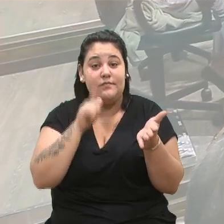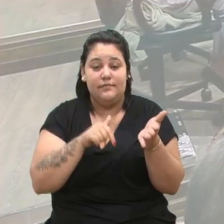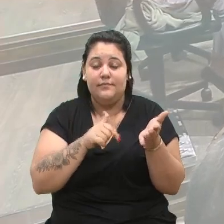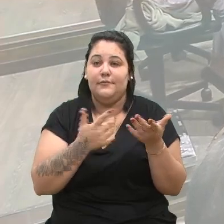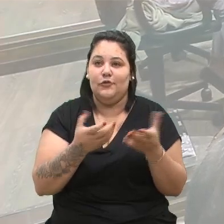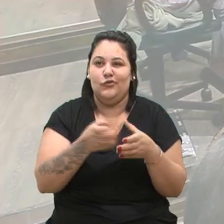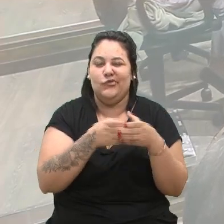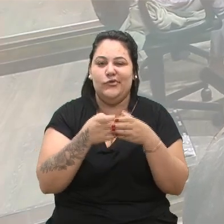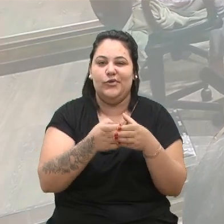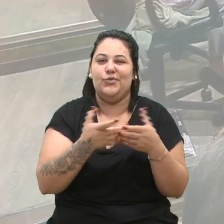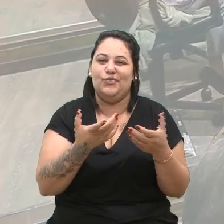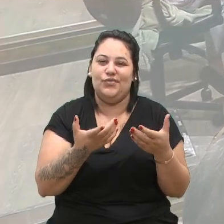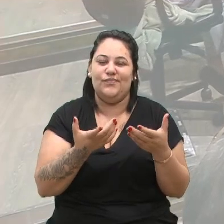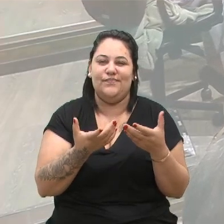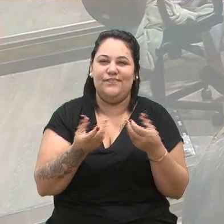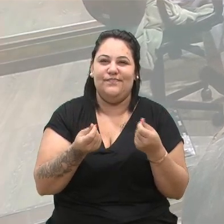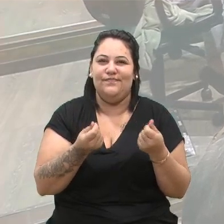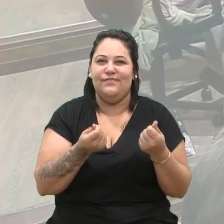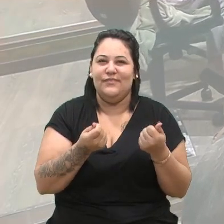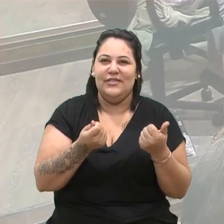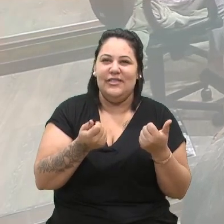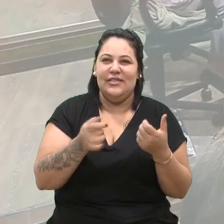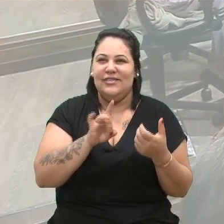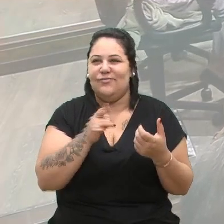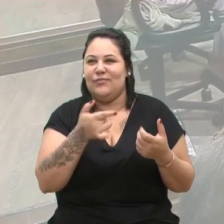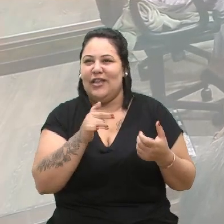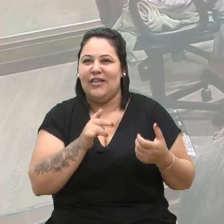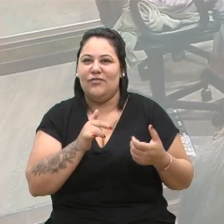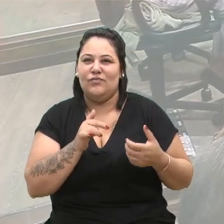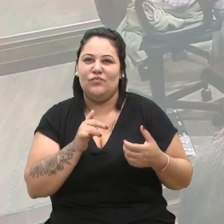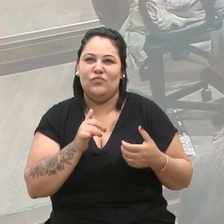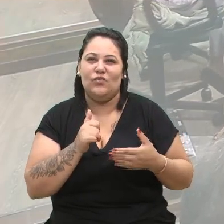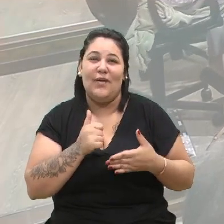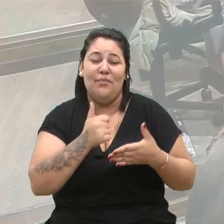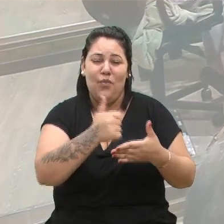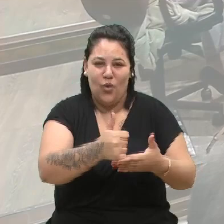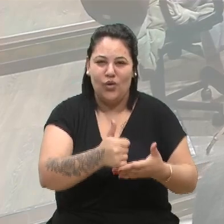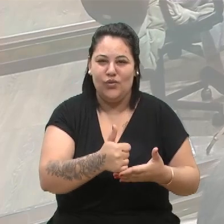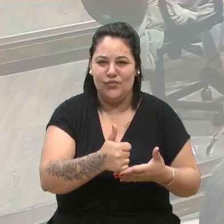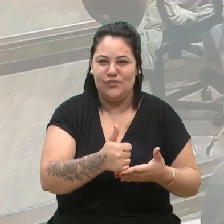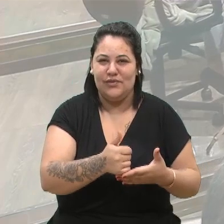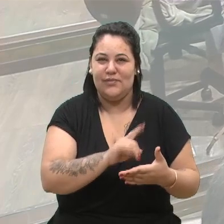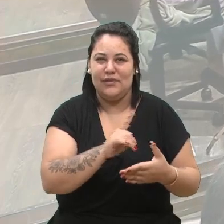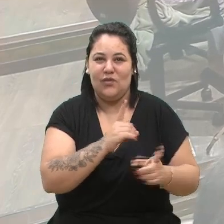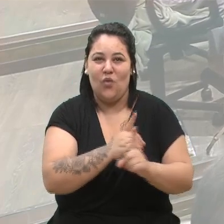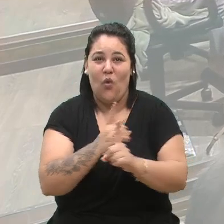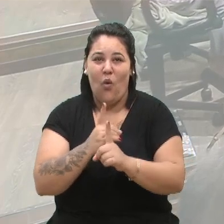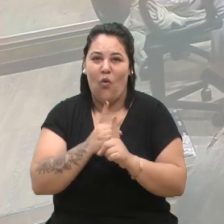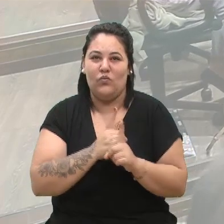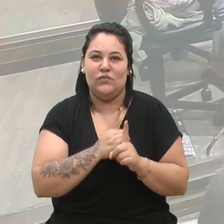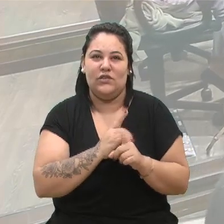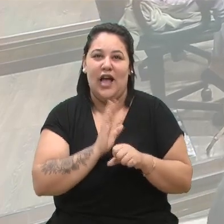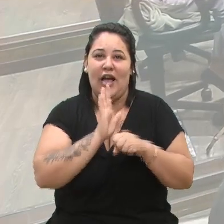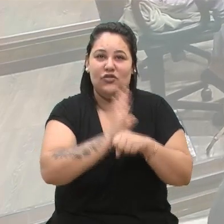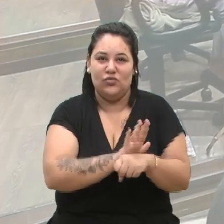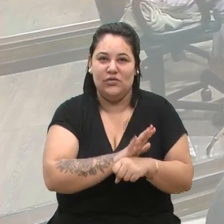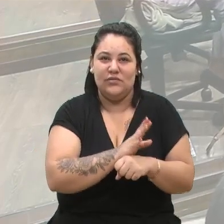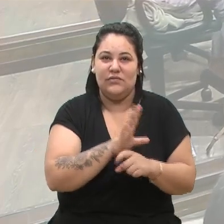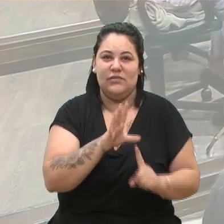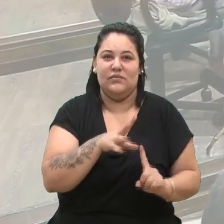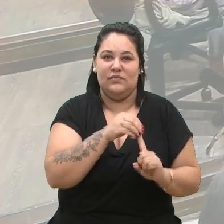que está desamparada e não está encontrando guarida, inclusive, na questão da